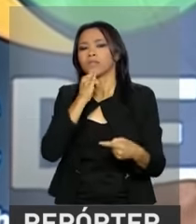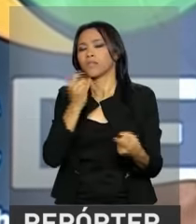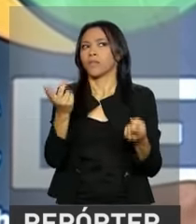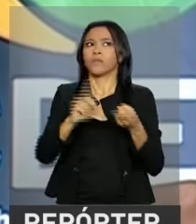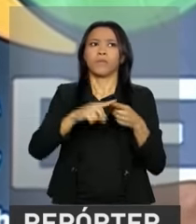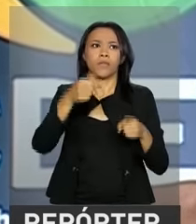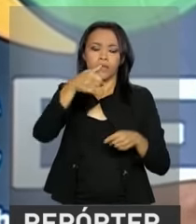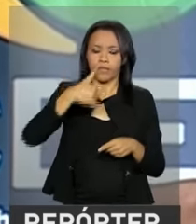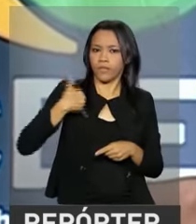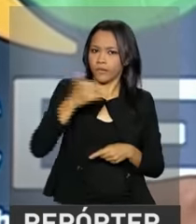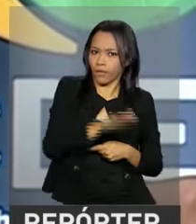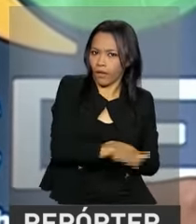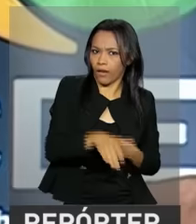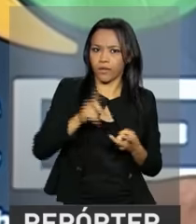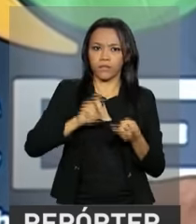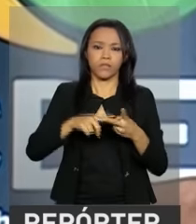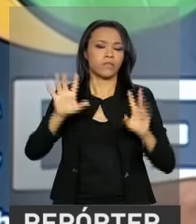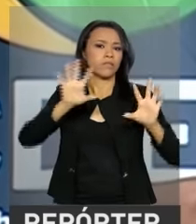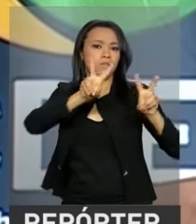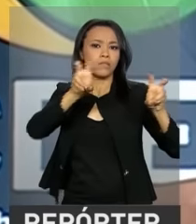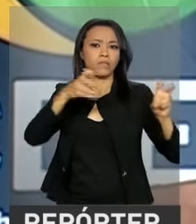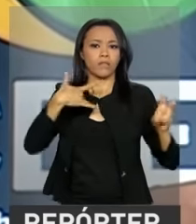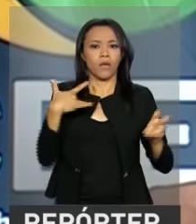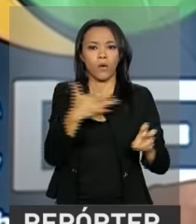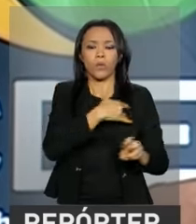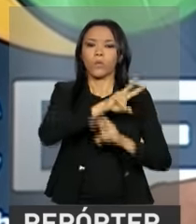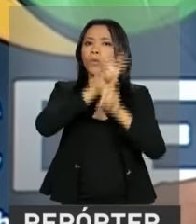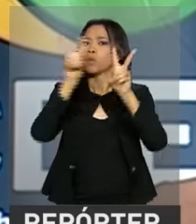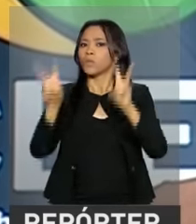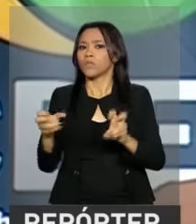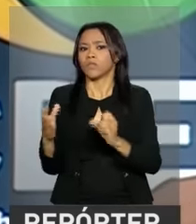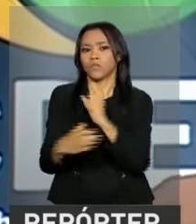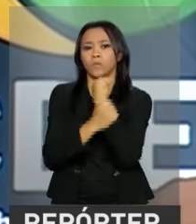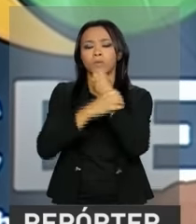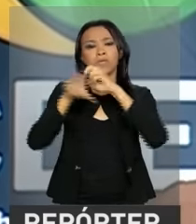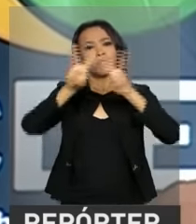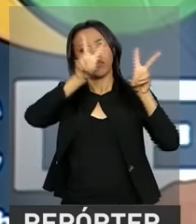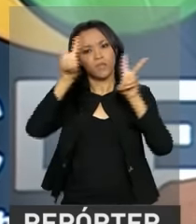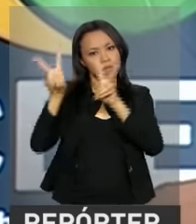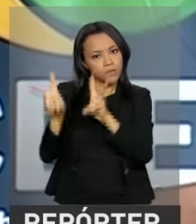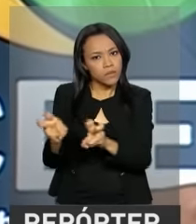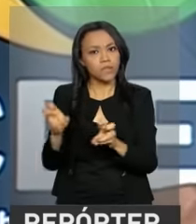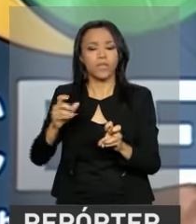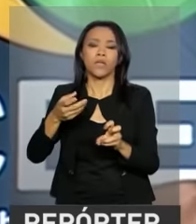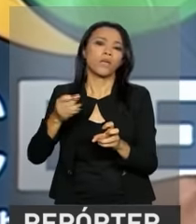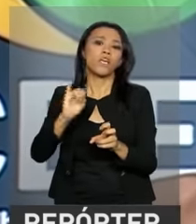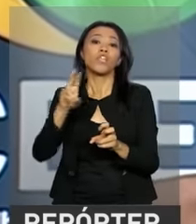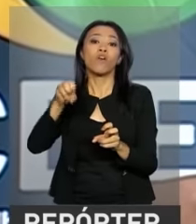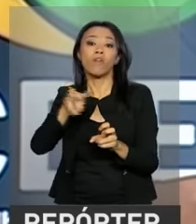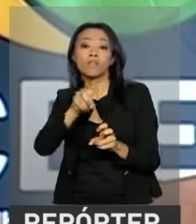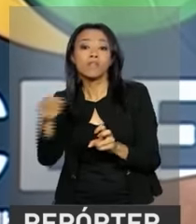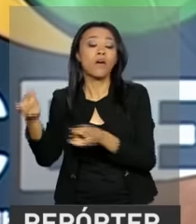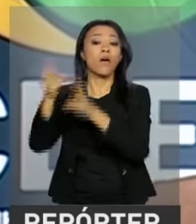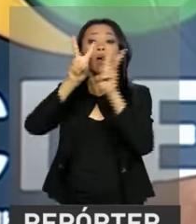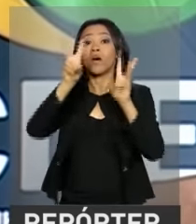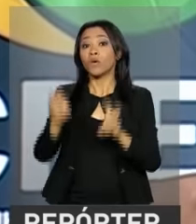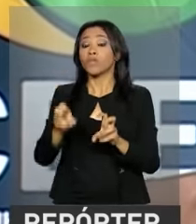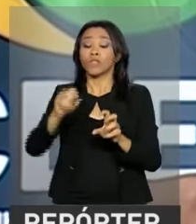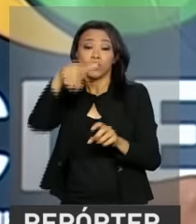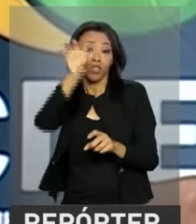primeira infância, saúde, segurança, educação, inovação, empreendedorismo, direito